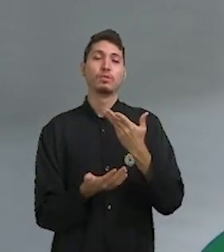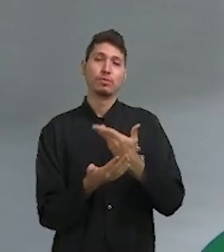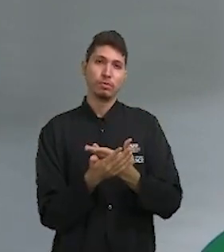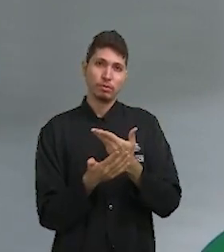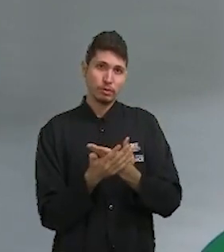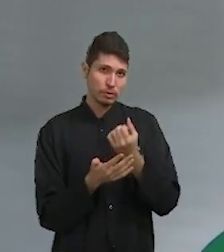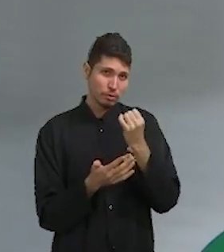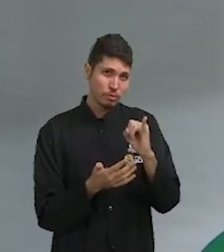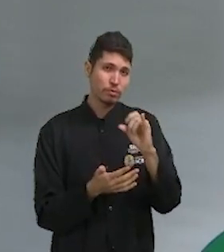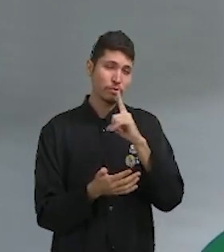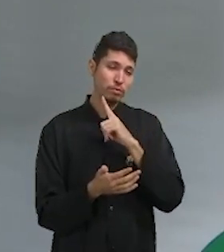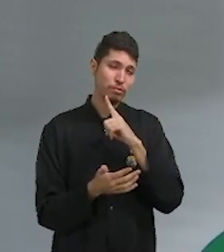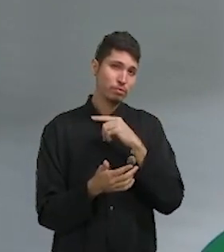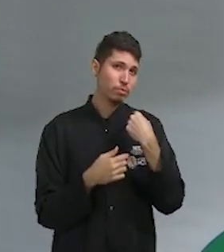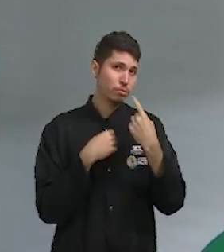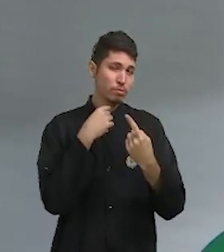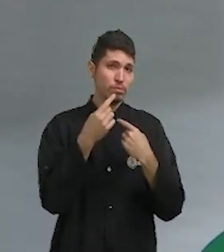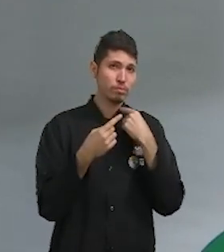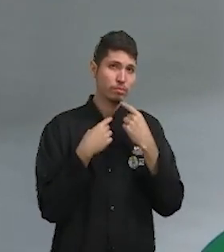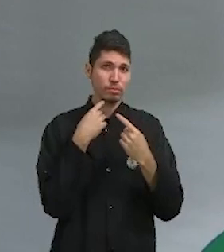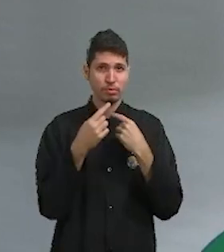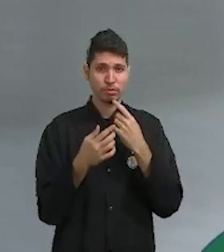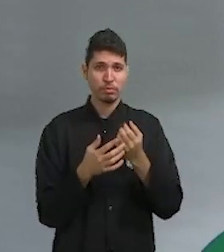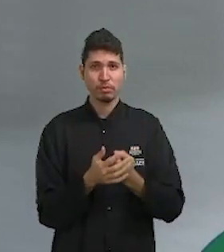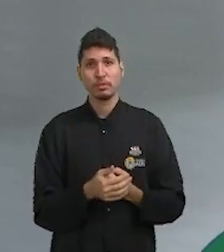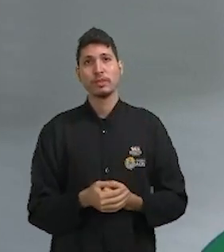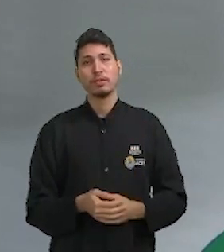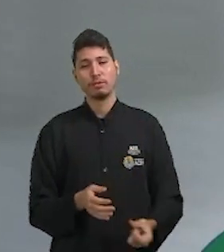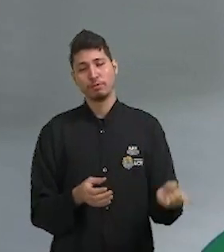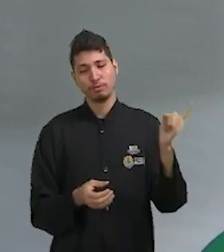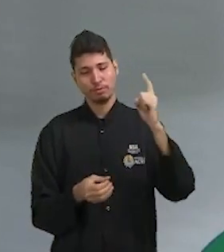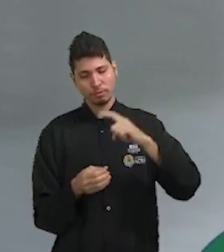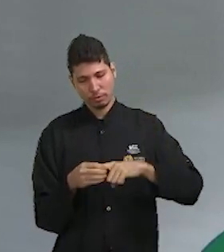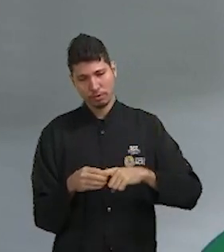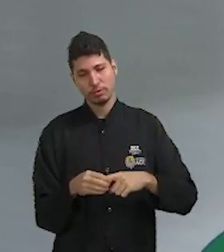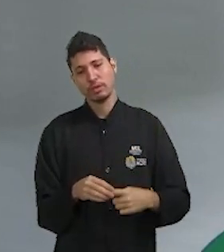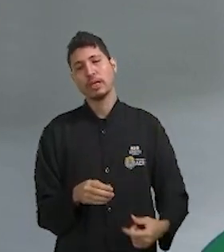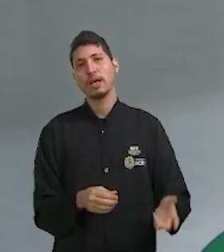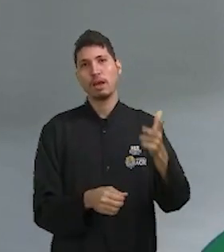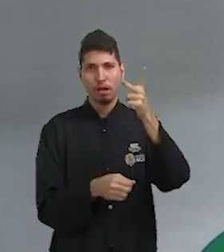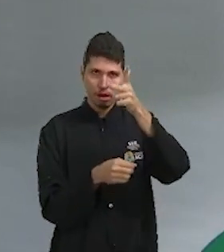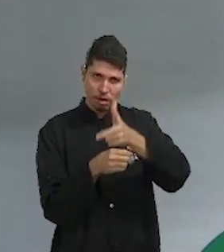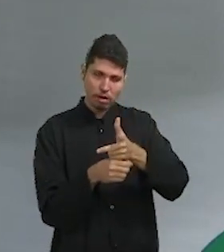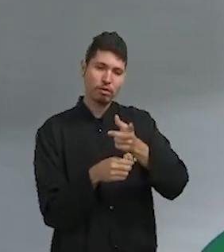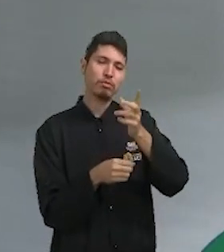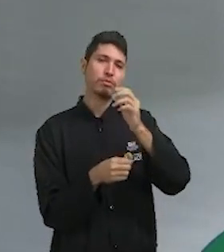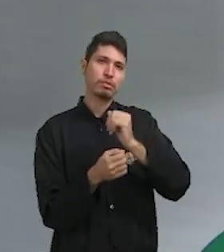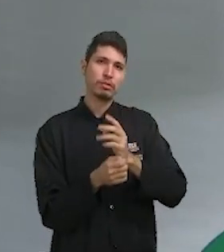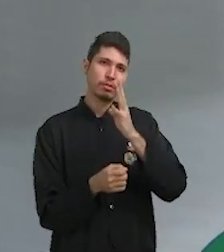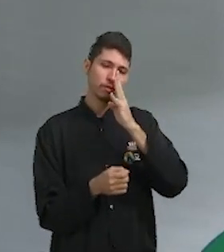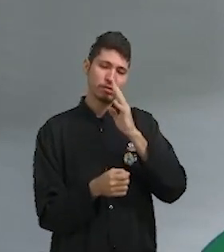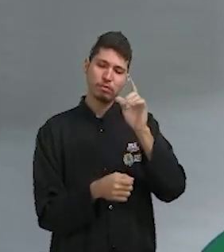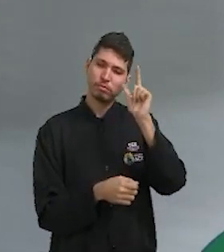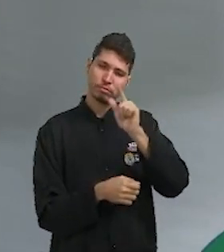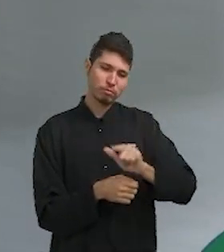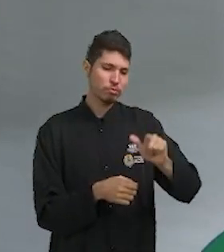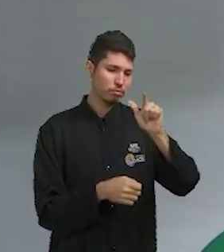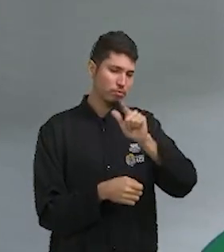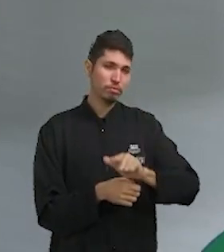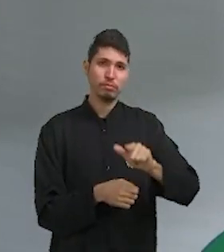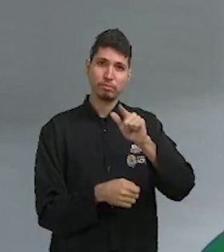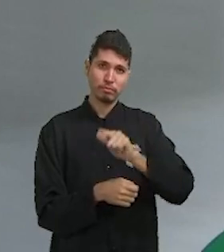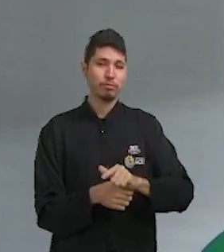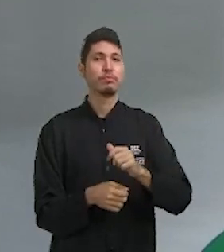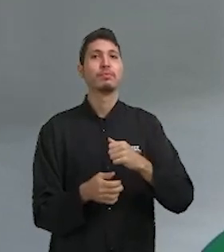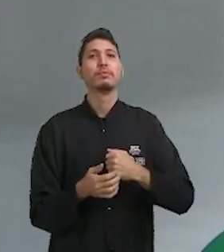alguma dúvida, que você volte novamente ao vídeo, reveja quantas vezes for necessário para